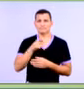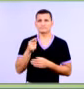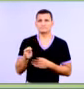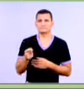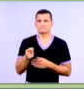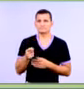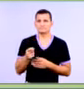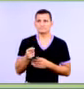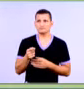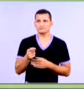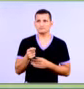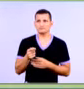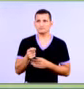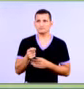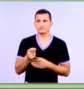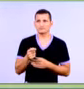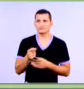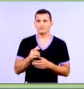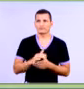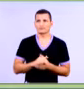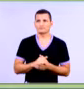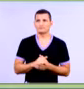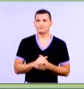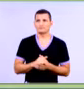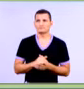de eu